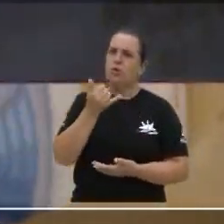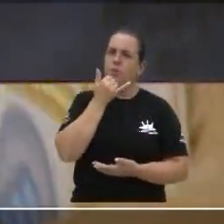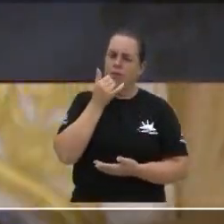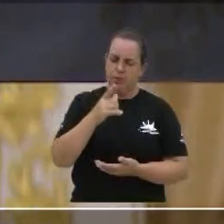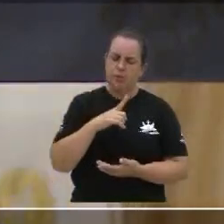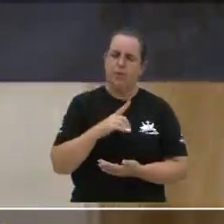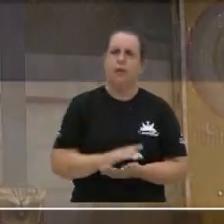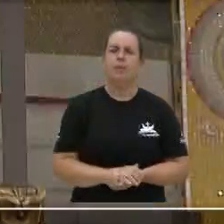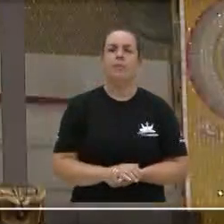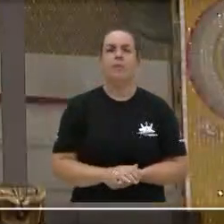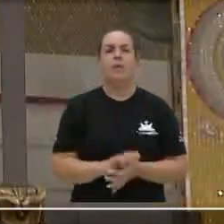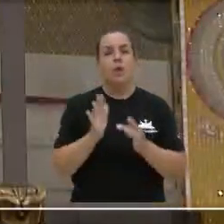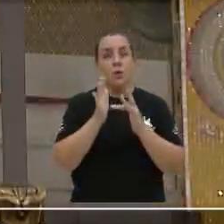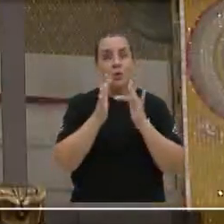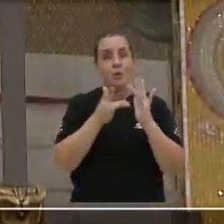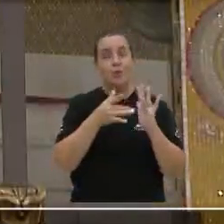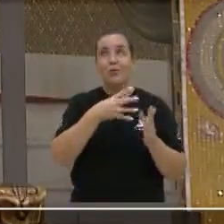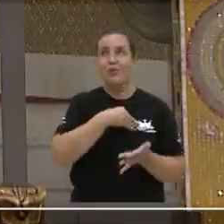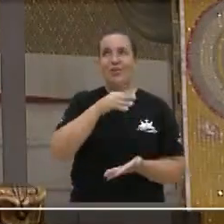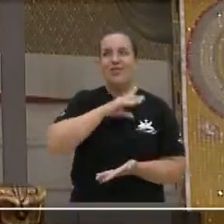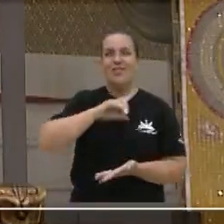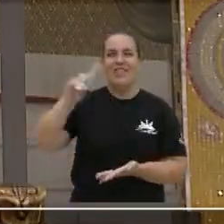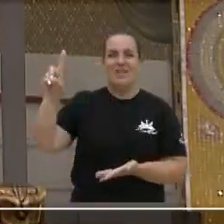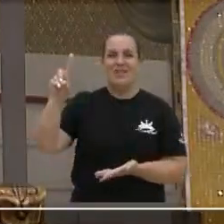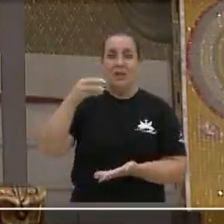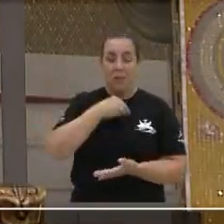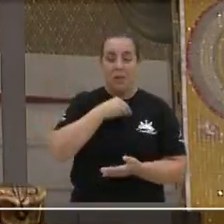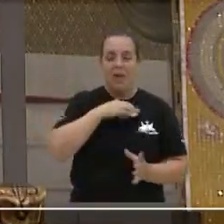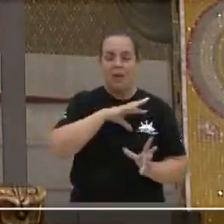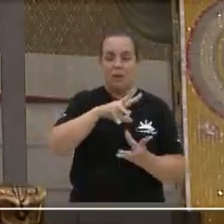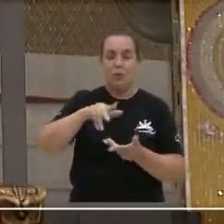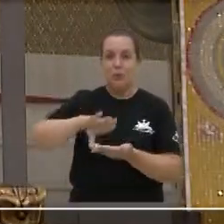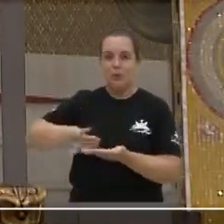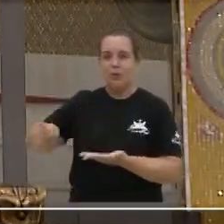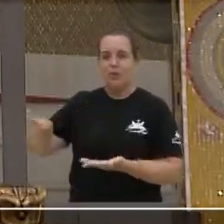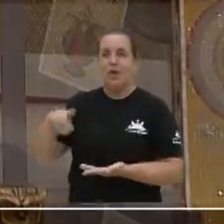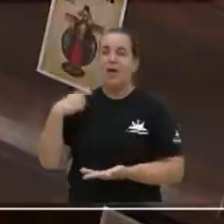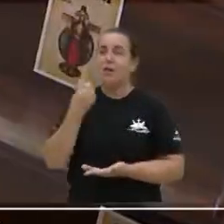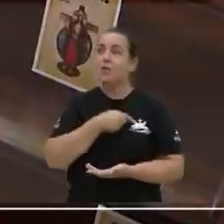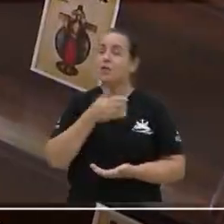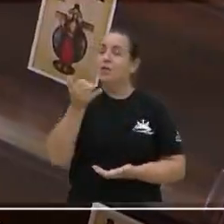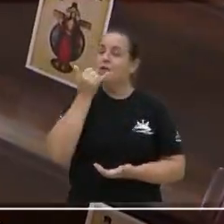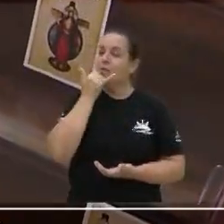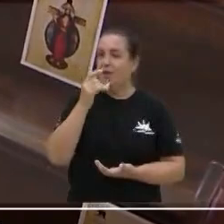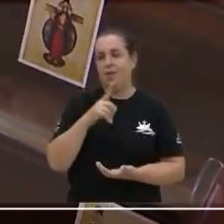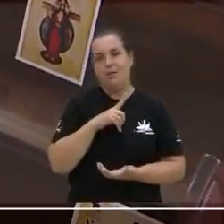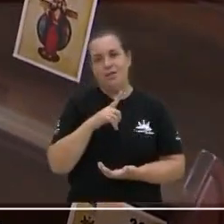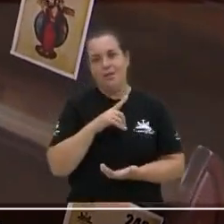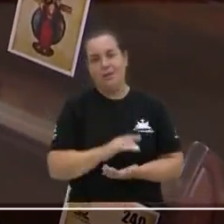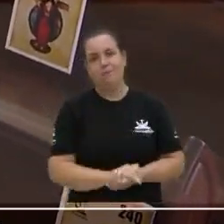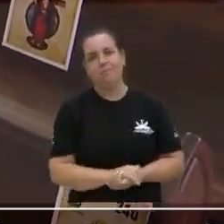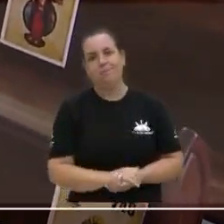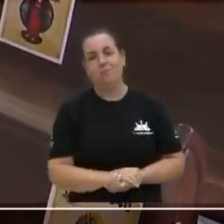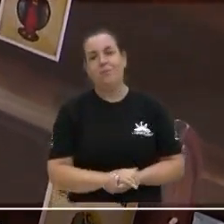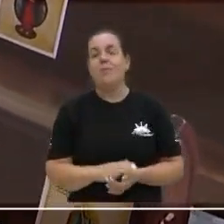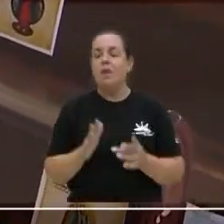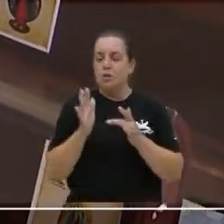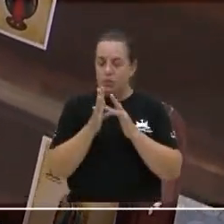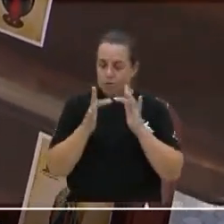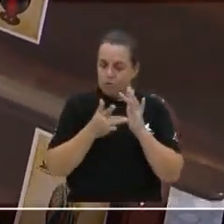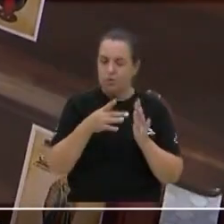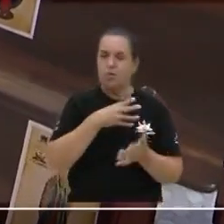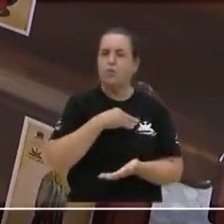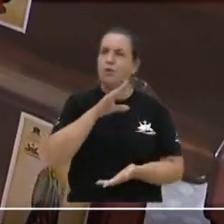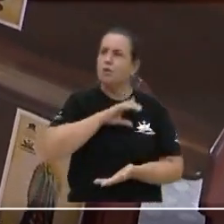tende piedade de nós. Cordeiro de Deus, que tirais o pecado do mundo, tende piedade de